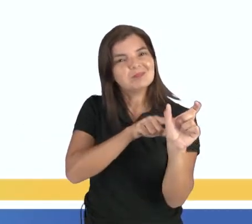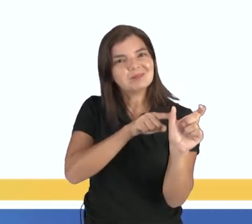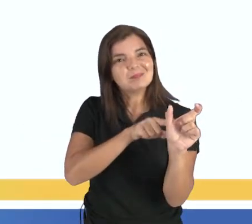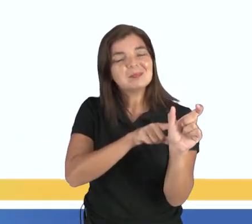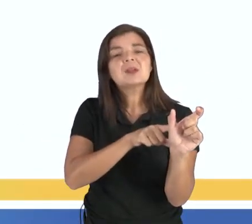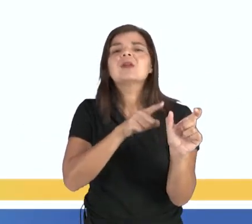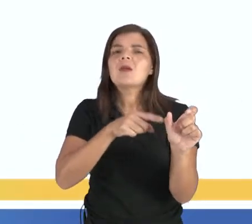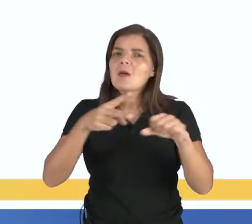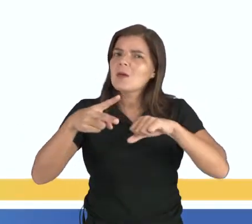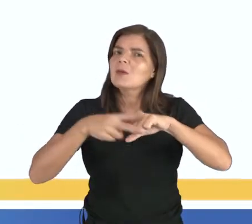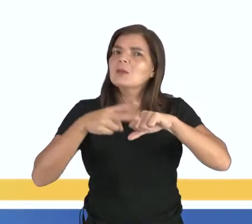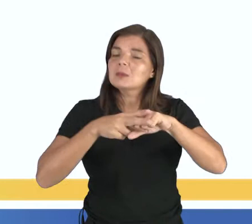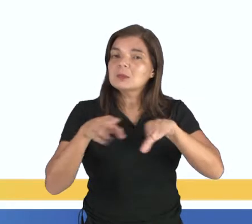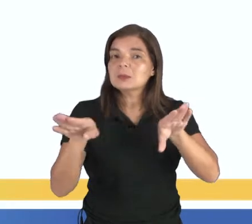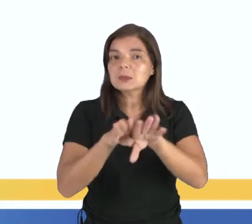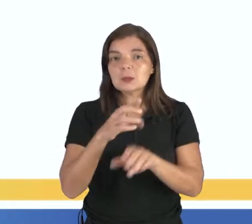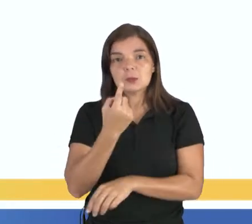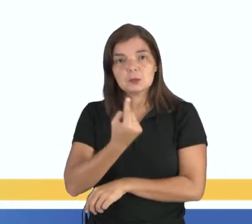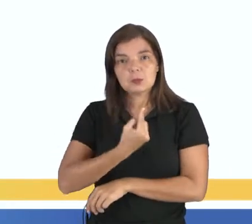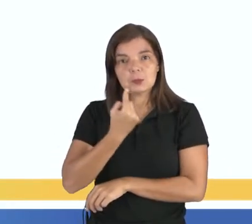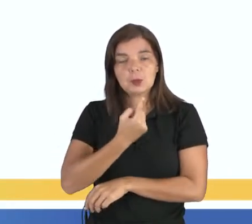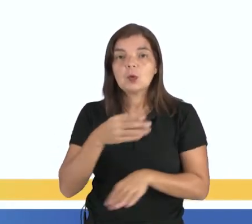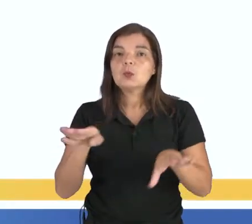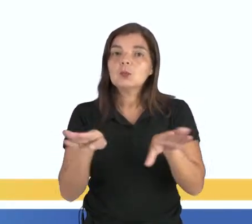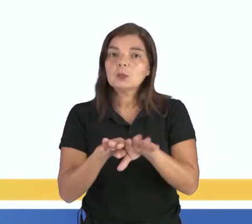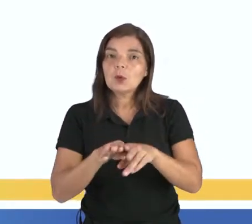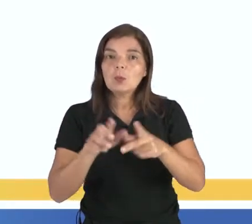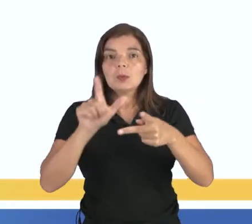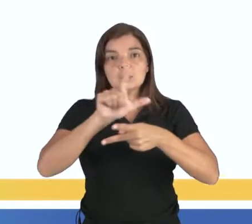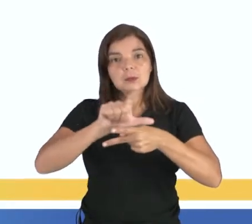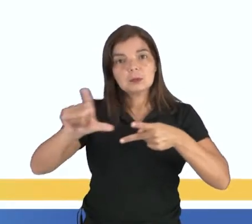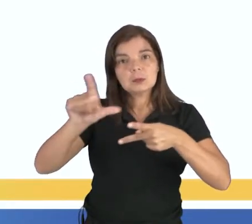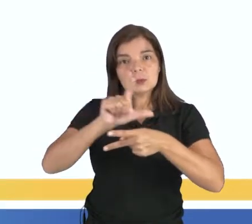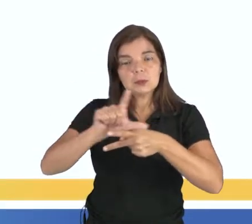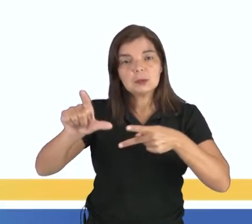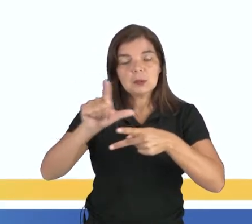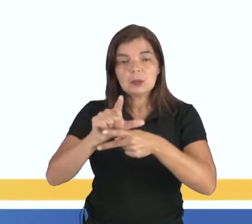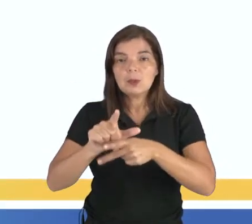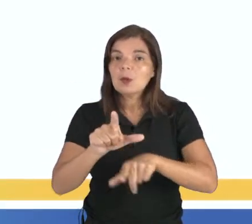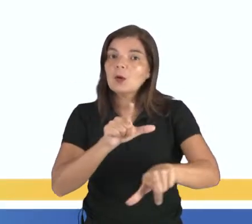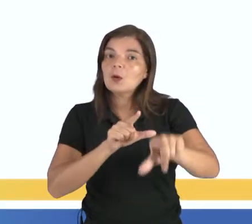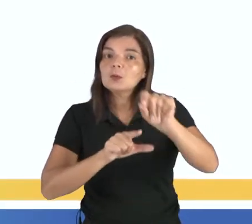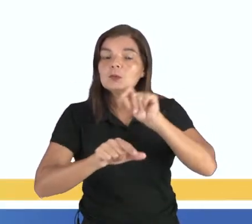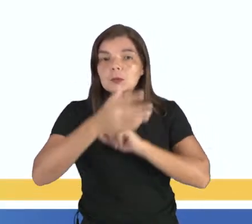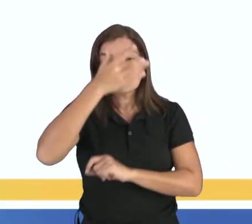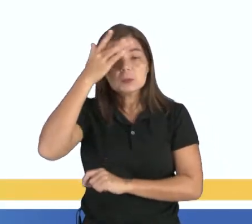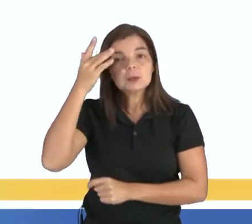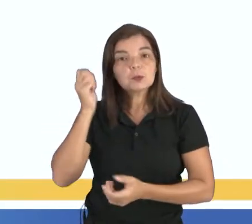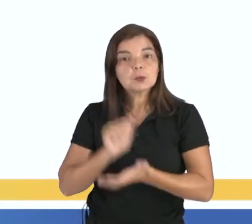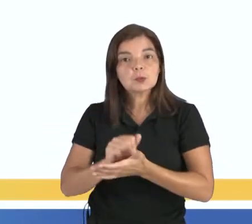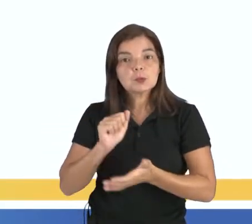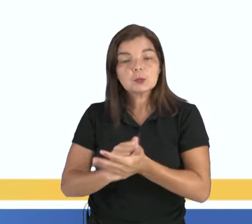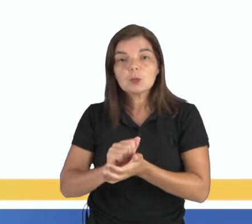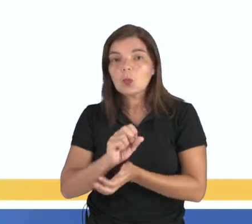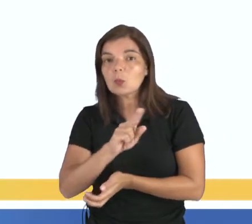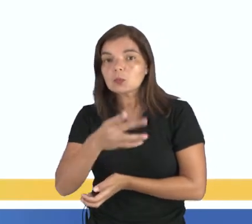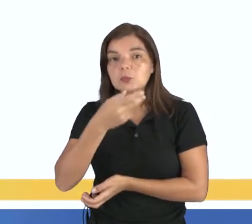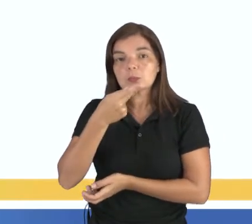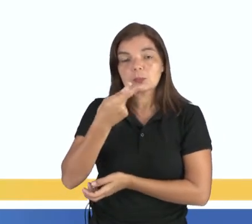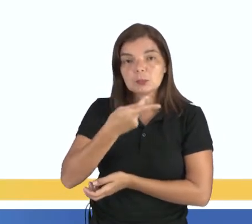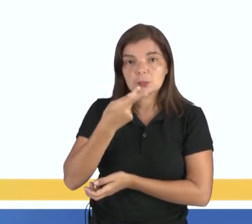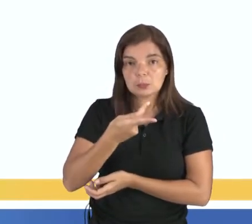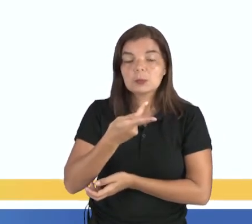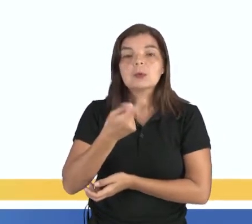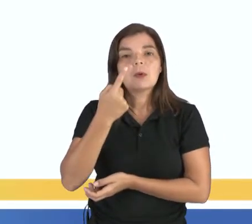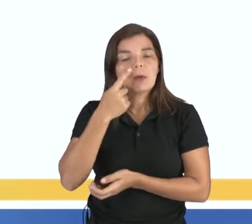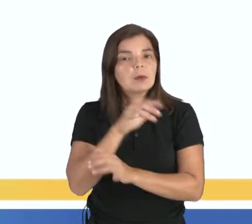ele pode ser conjugado tanto no singular quanto no plural. Fica a critério do falante ou de quem escreve, tá?